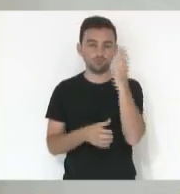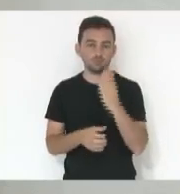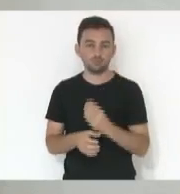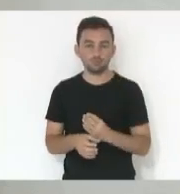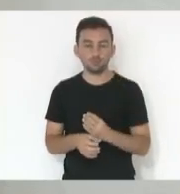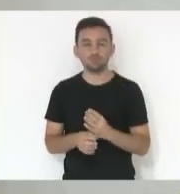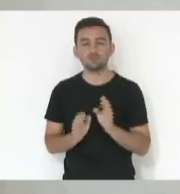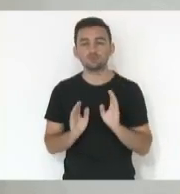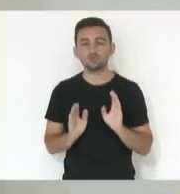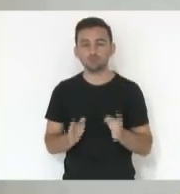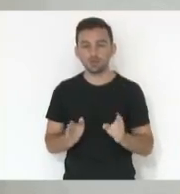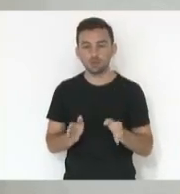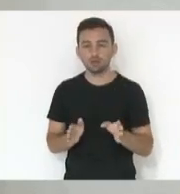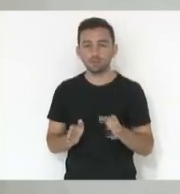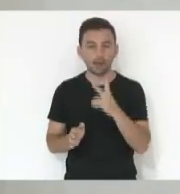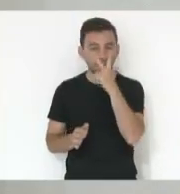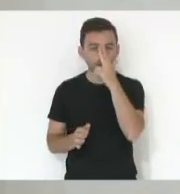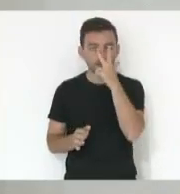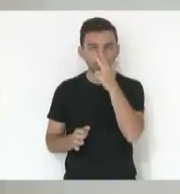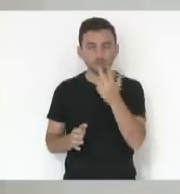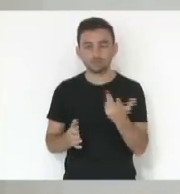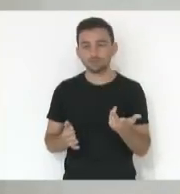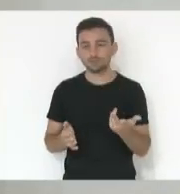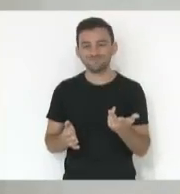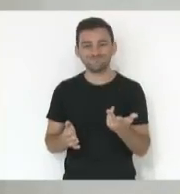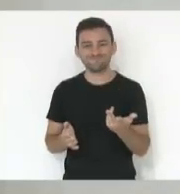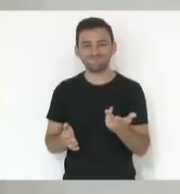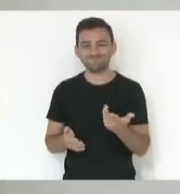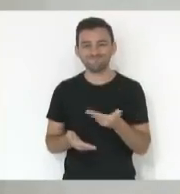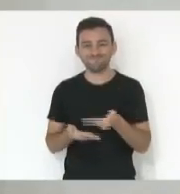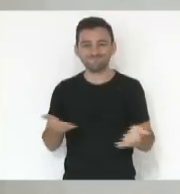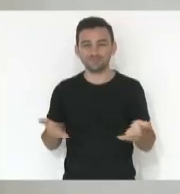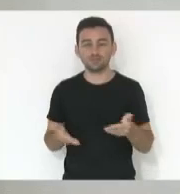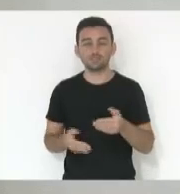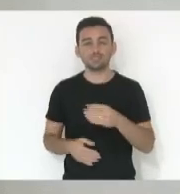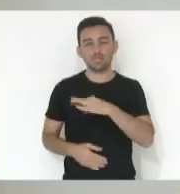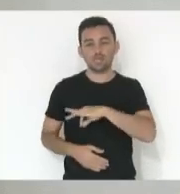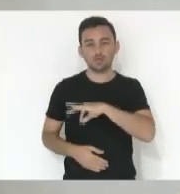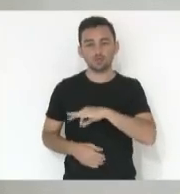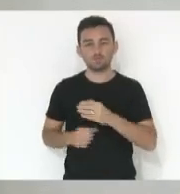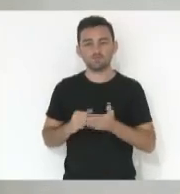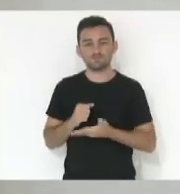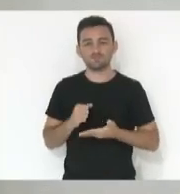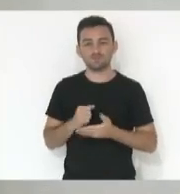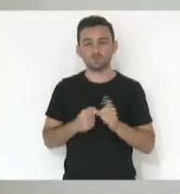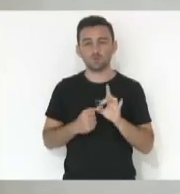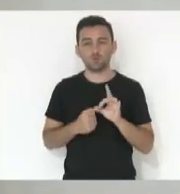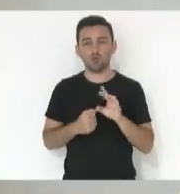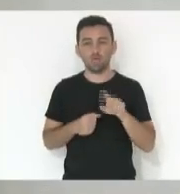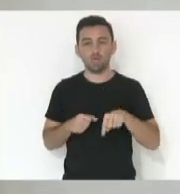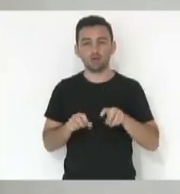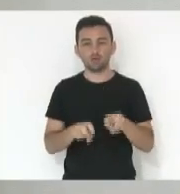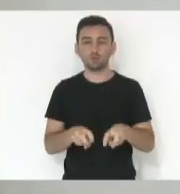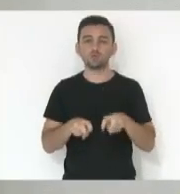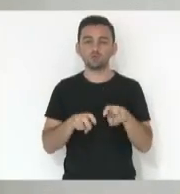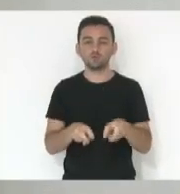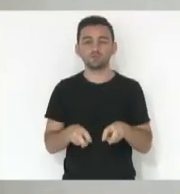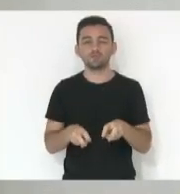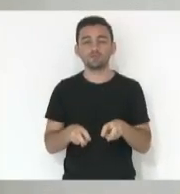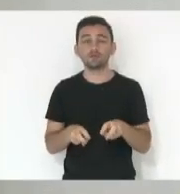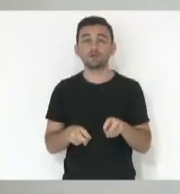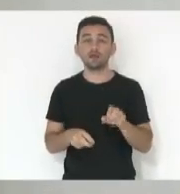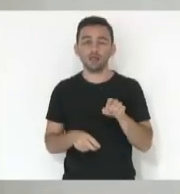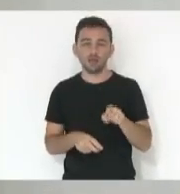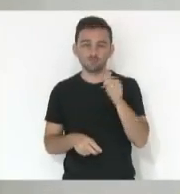já é pré-condenada a se aposentar com apenas um salário mínimo, são os nossos agricultores. E as